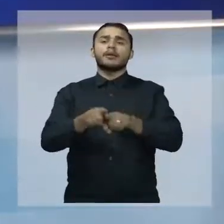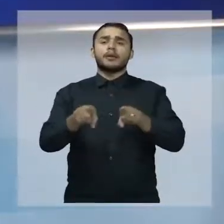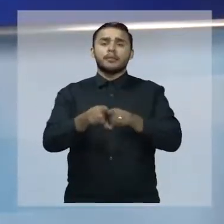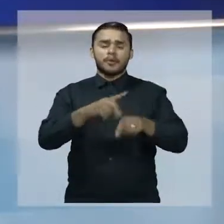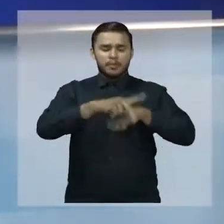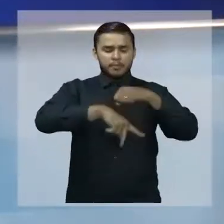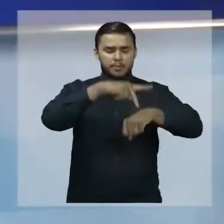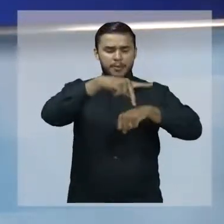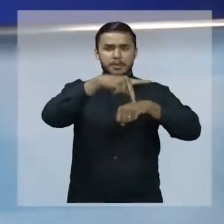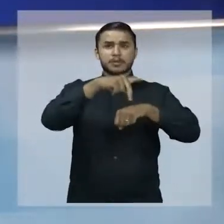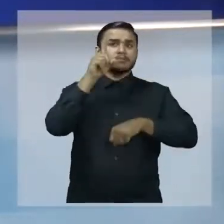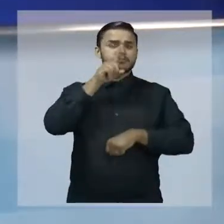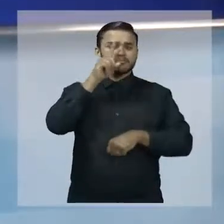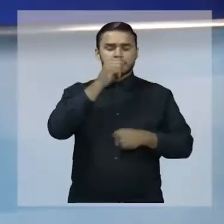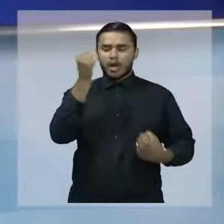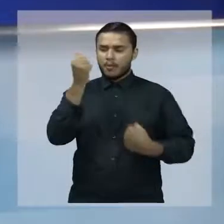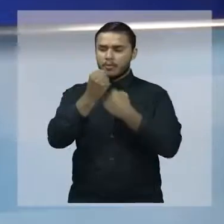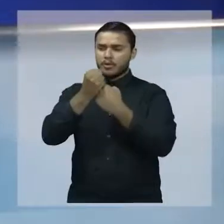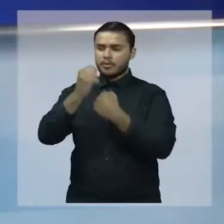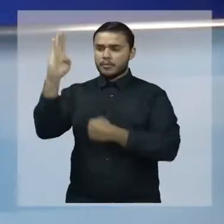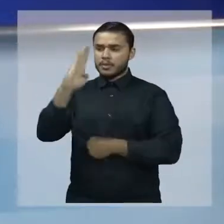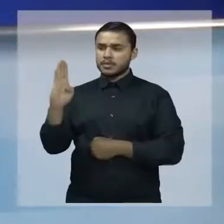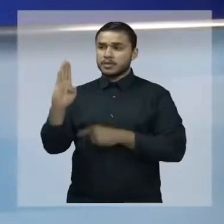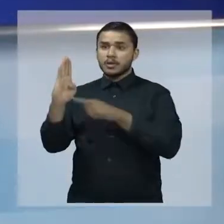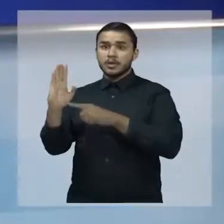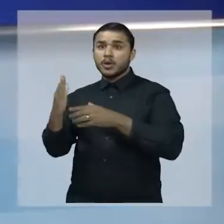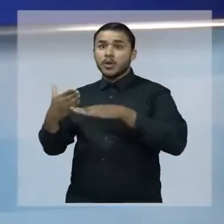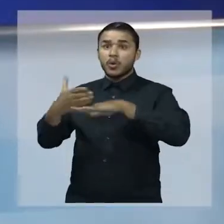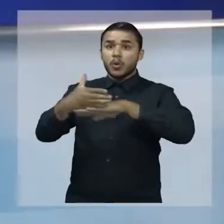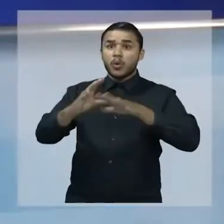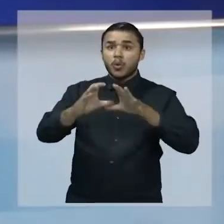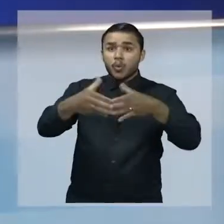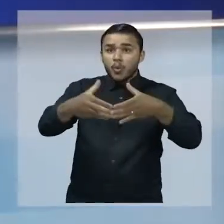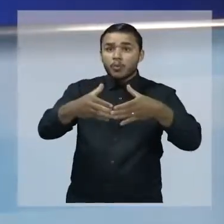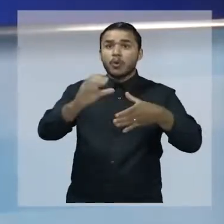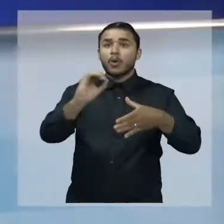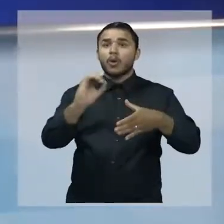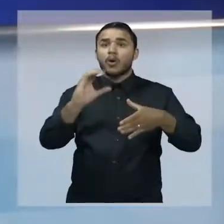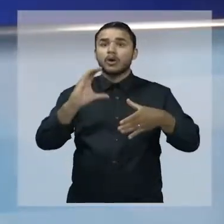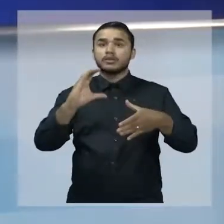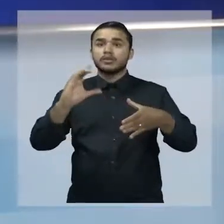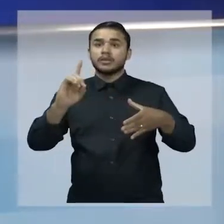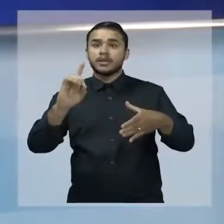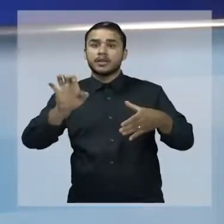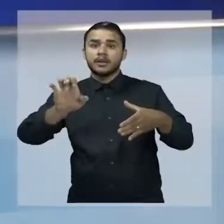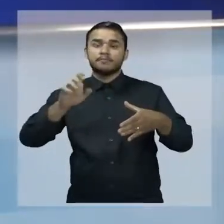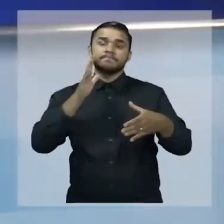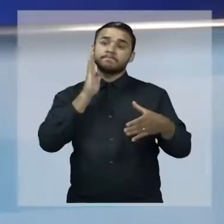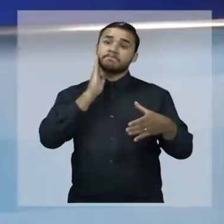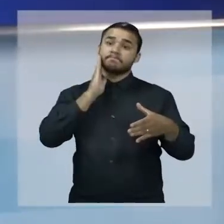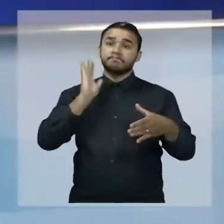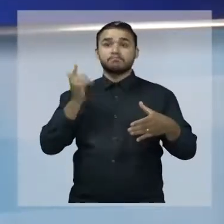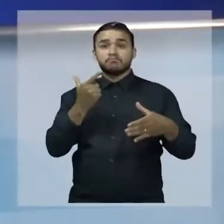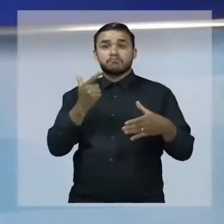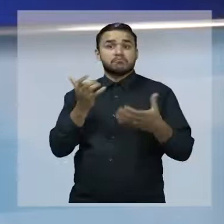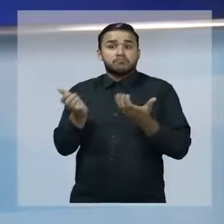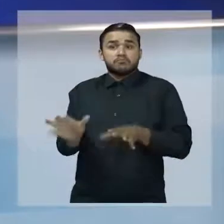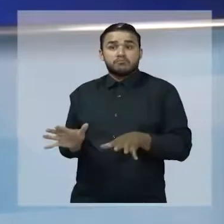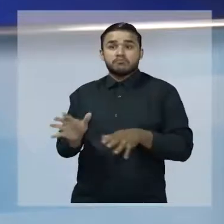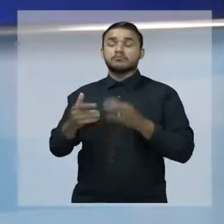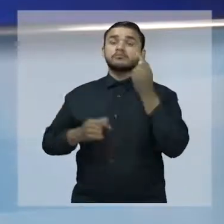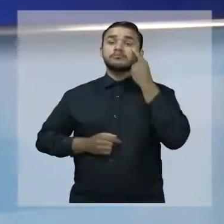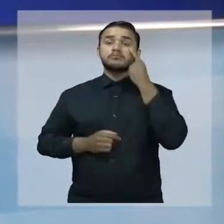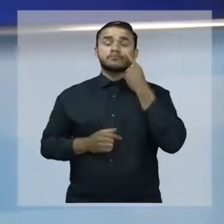ao Brasil para sua entrada na OCDE, nós temos hoje as participações dos nossos debatedores e colaboradores.